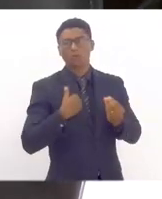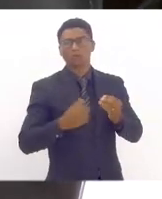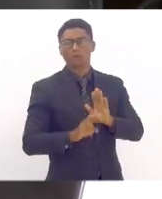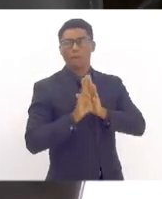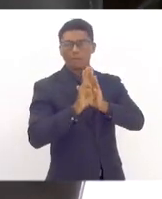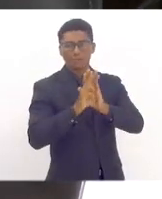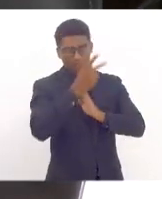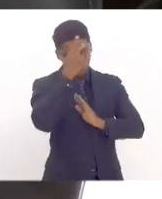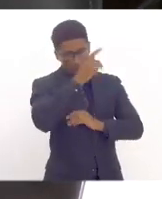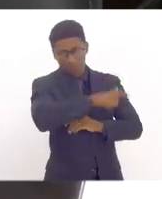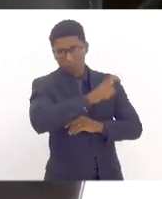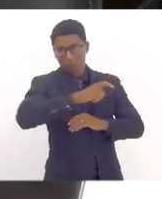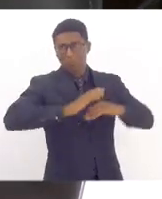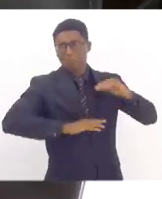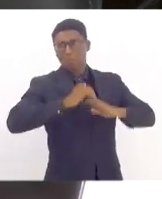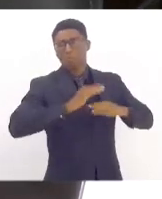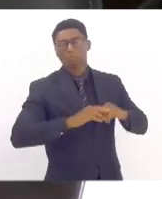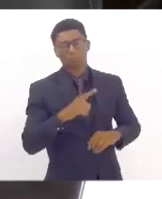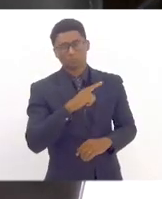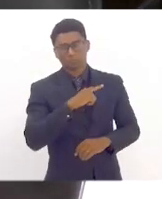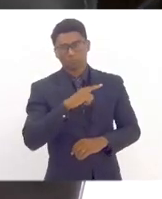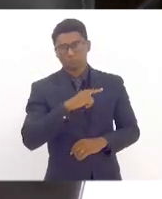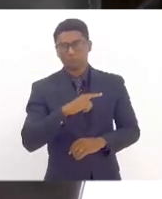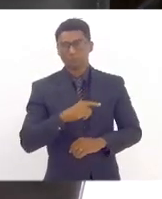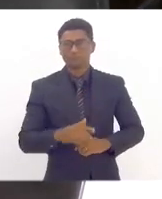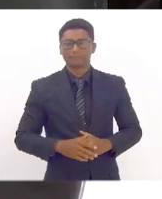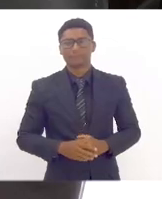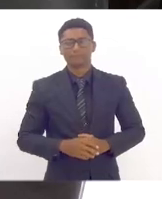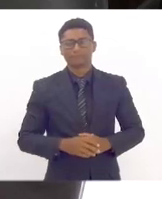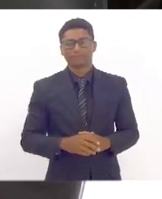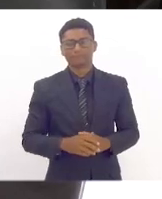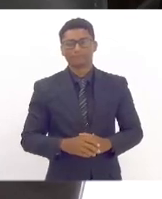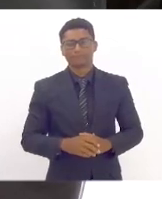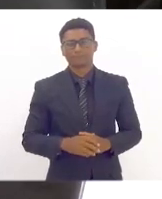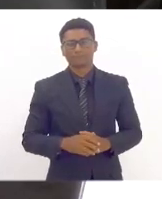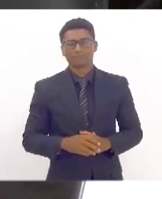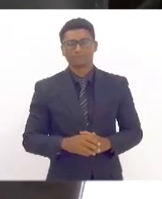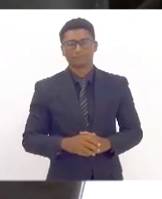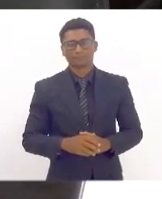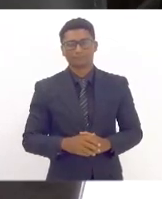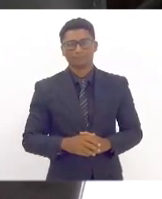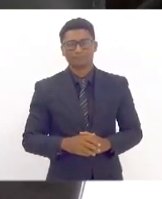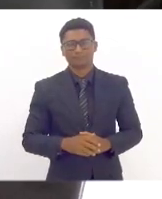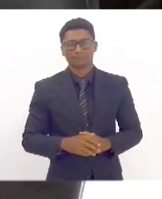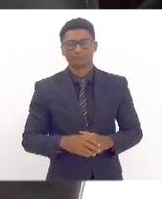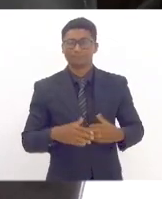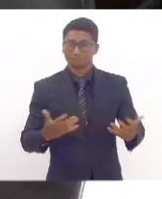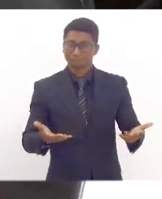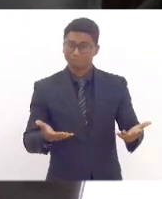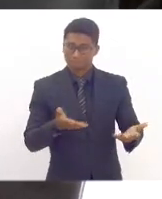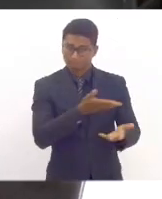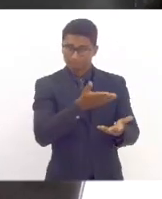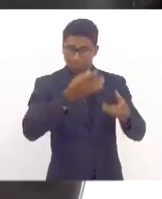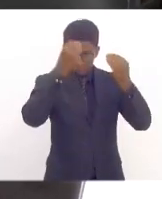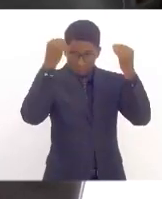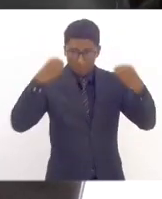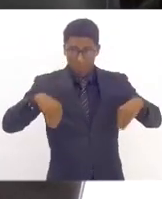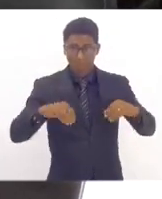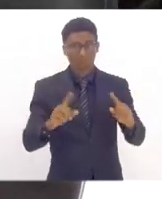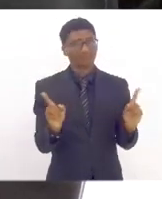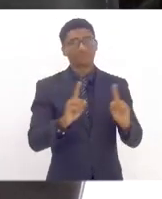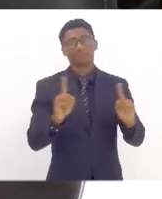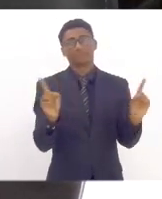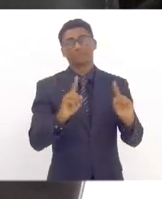talentosa e que não deixa não deixa a peteca cair né